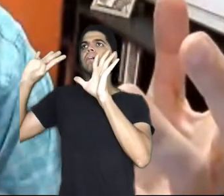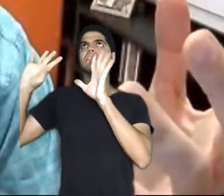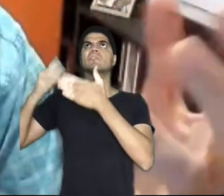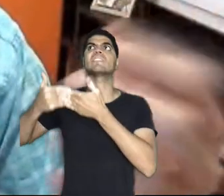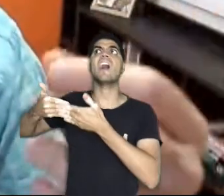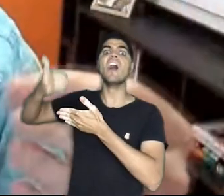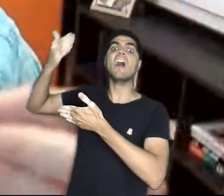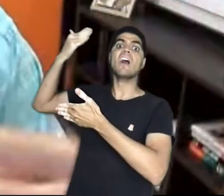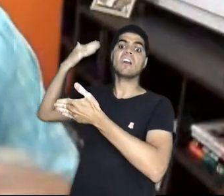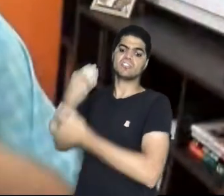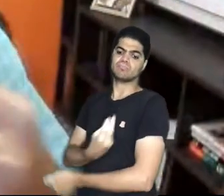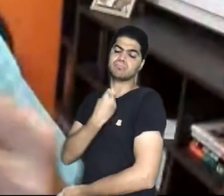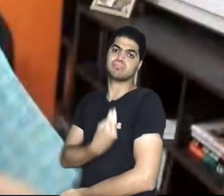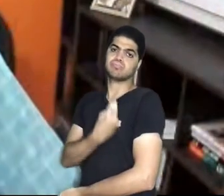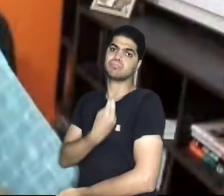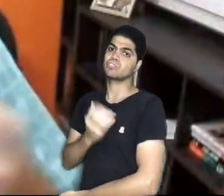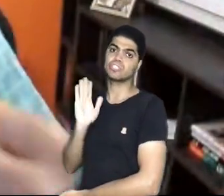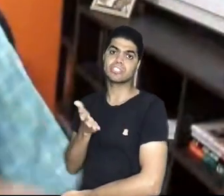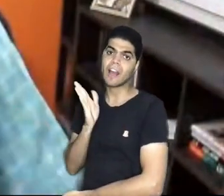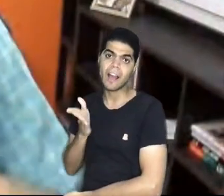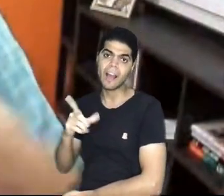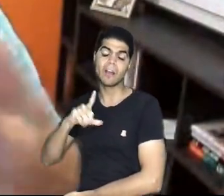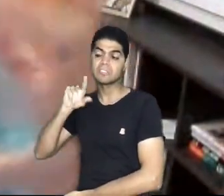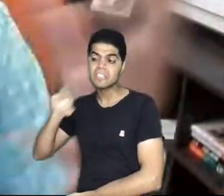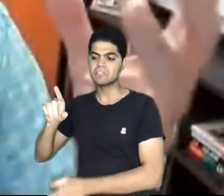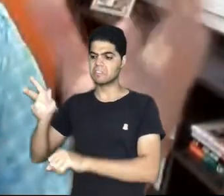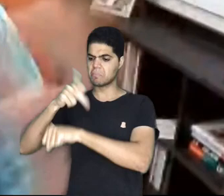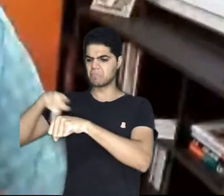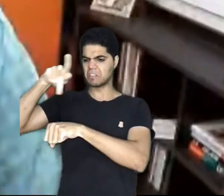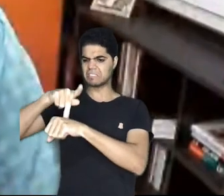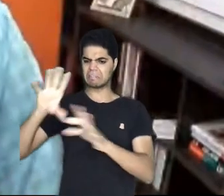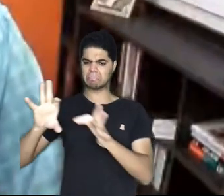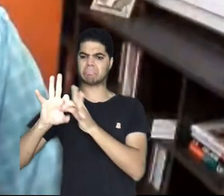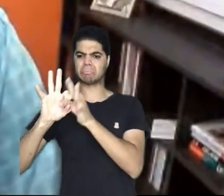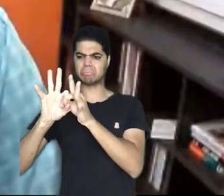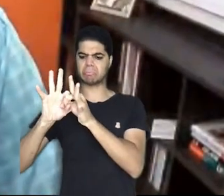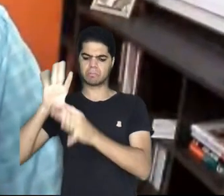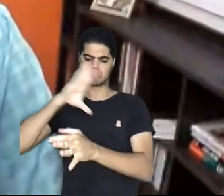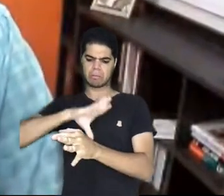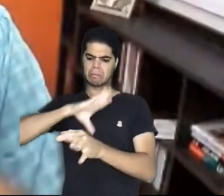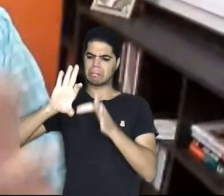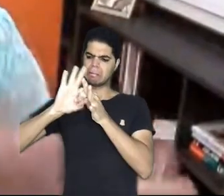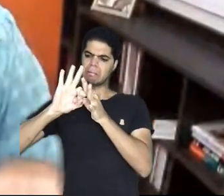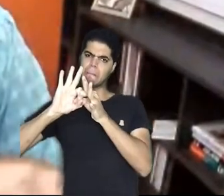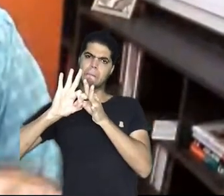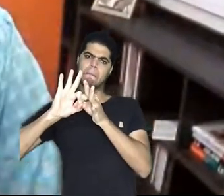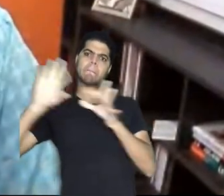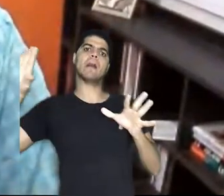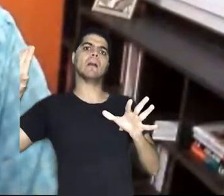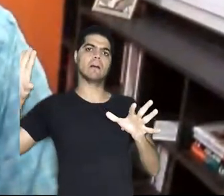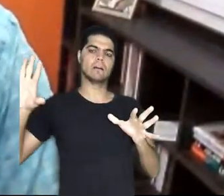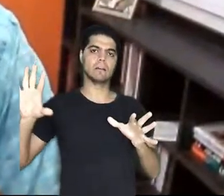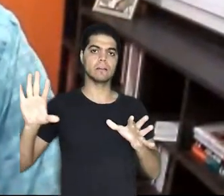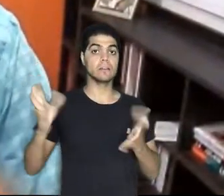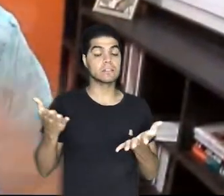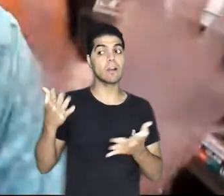existiria antes, ou então de uma nação que queria se libertar da dominação portuguesa. Então, esse tipo de